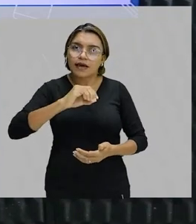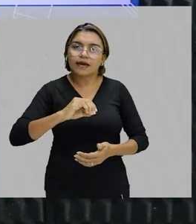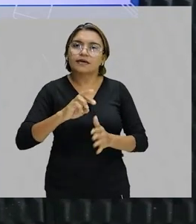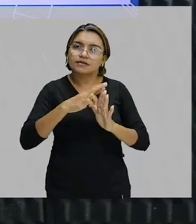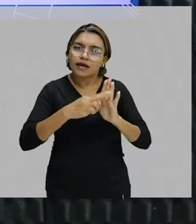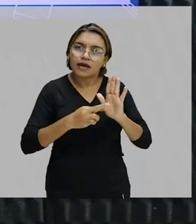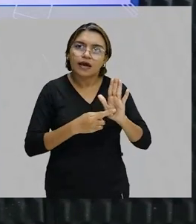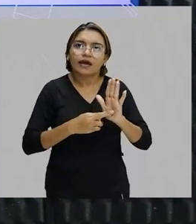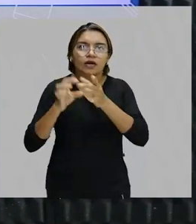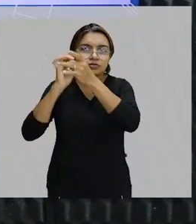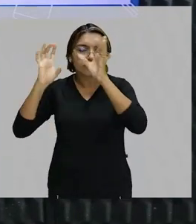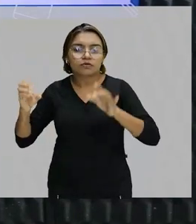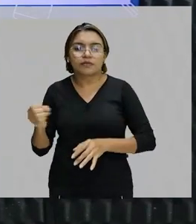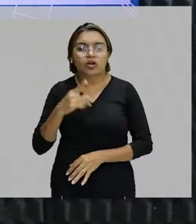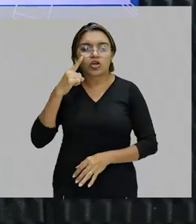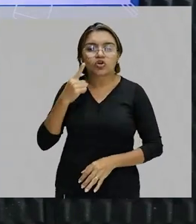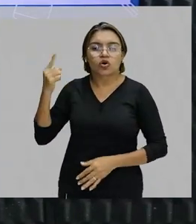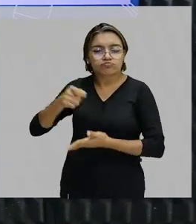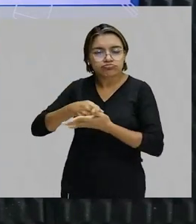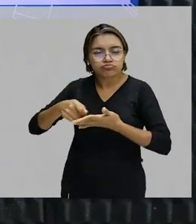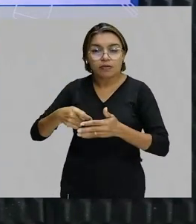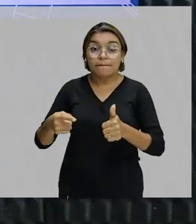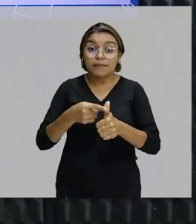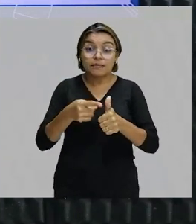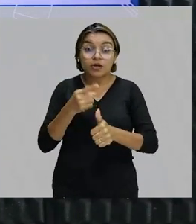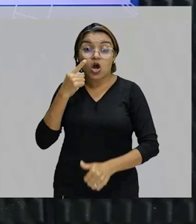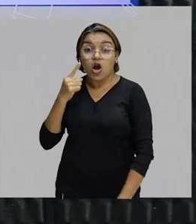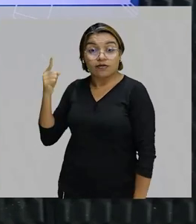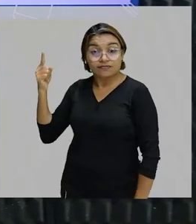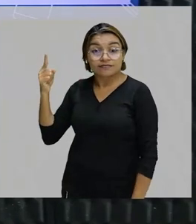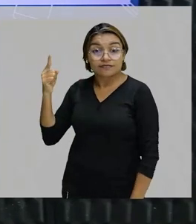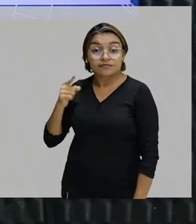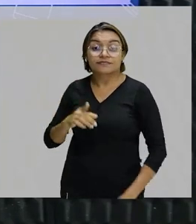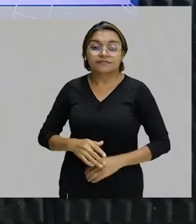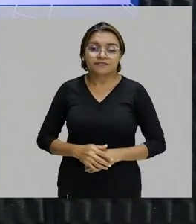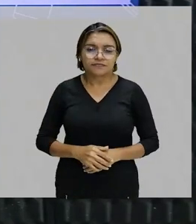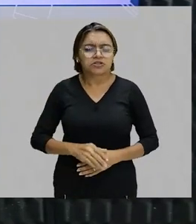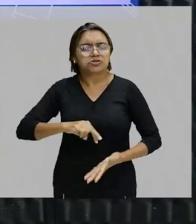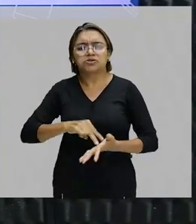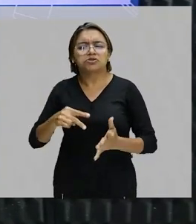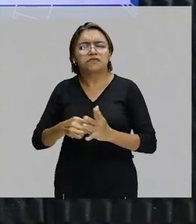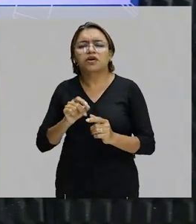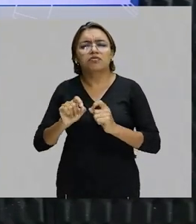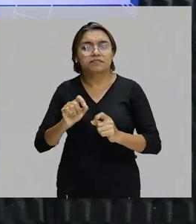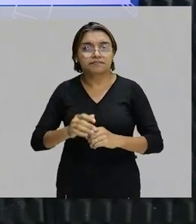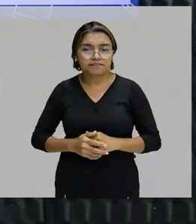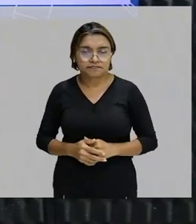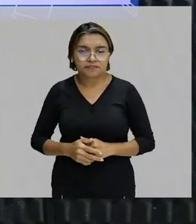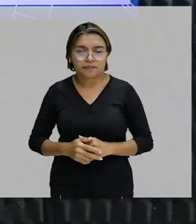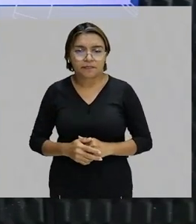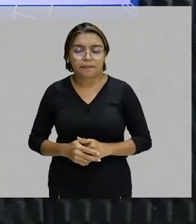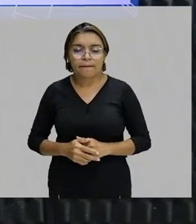neoliberalismo consenso de Washington primeira regra disciplina fiscal que que isso significa